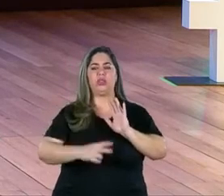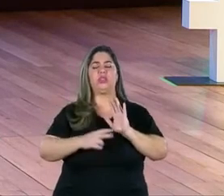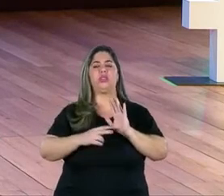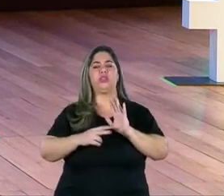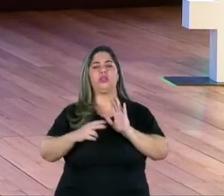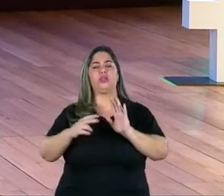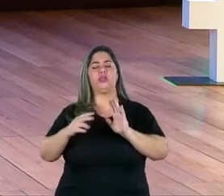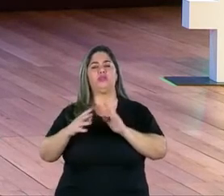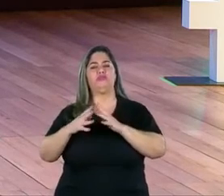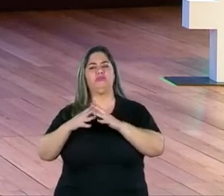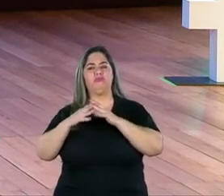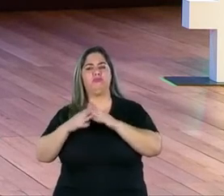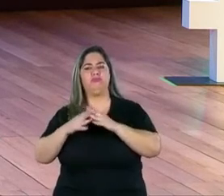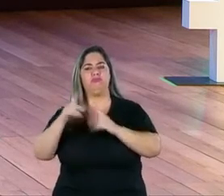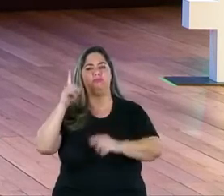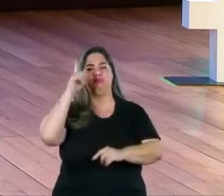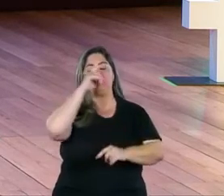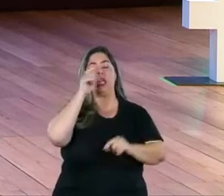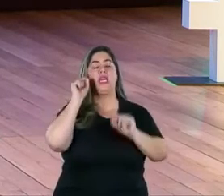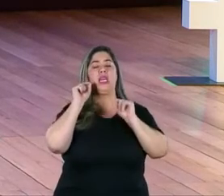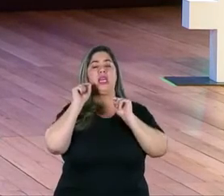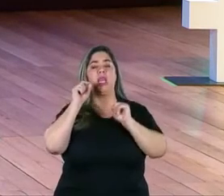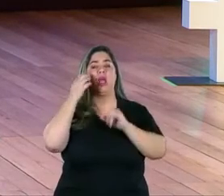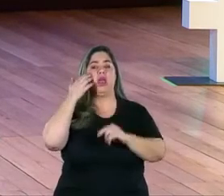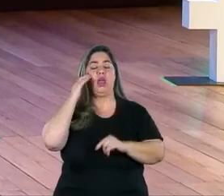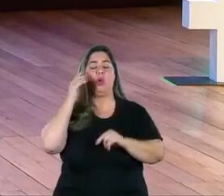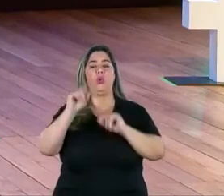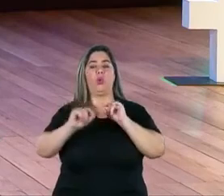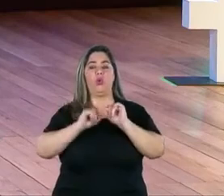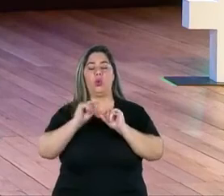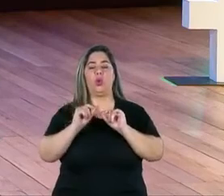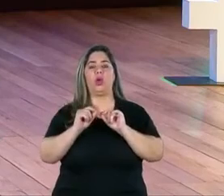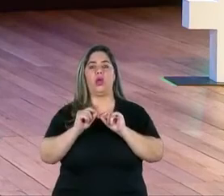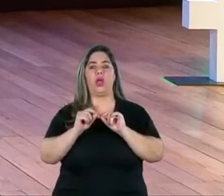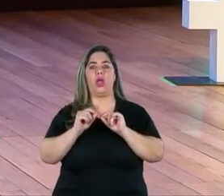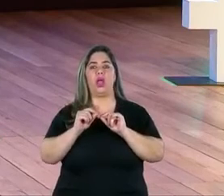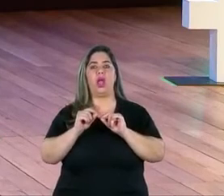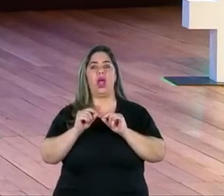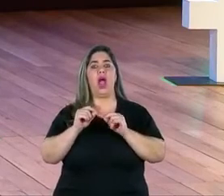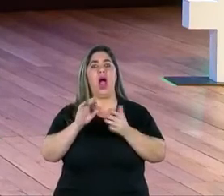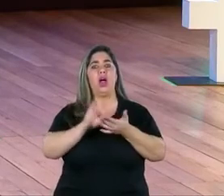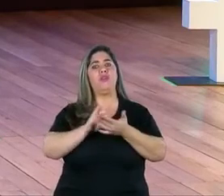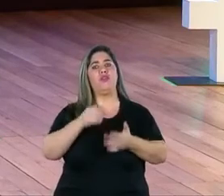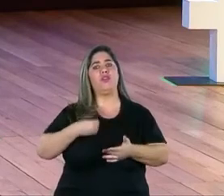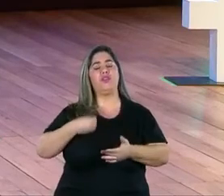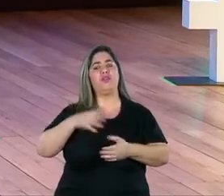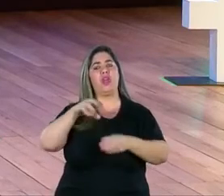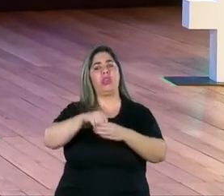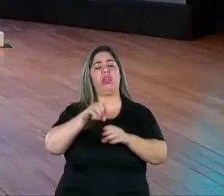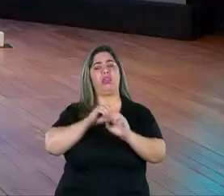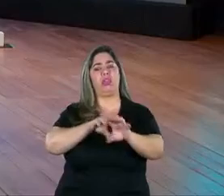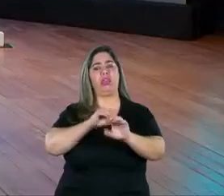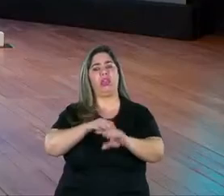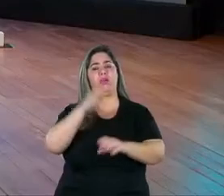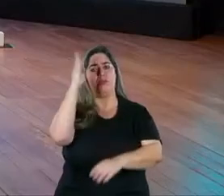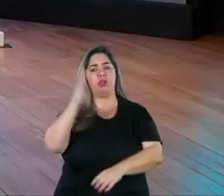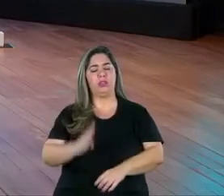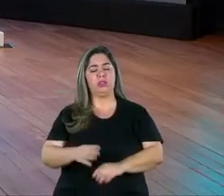complexidade, entendendo principalmente as questões reais que nós vivemos hoje na educação brasileira.